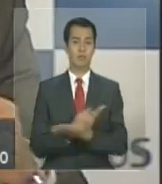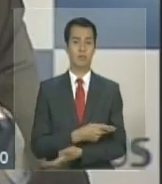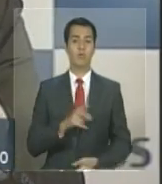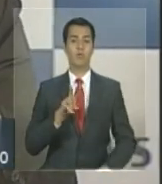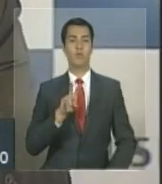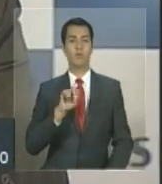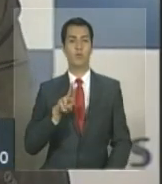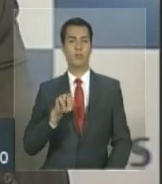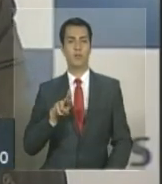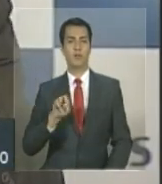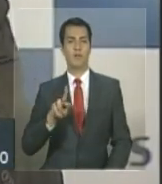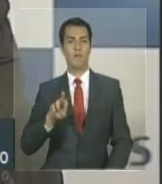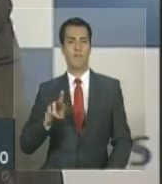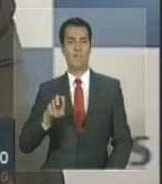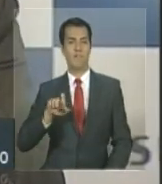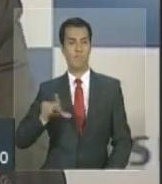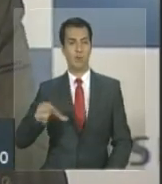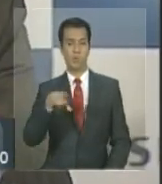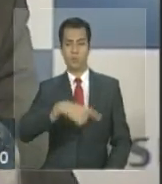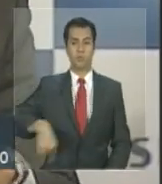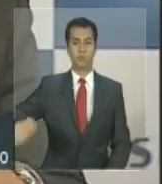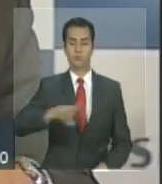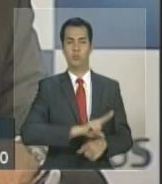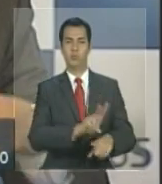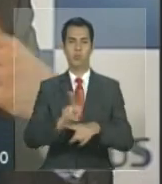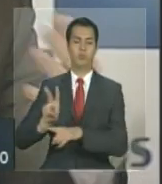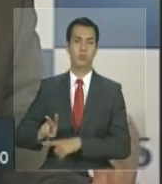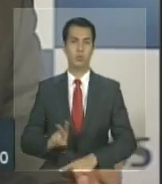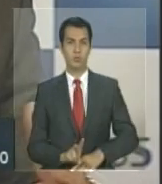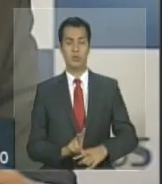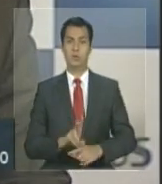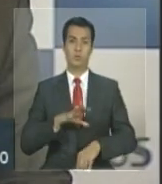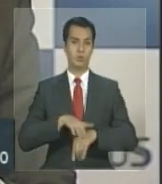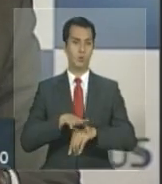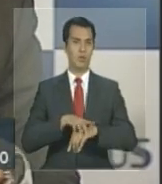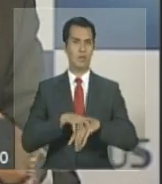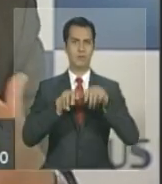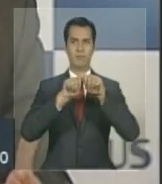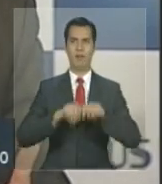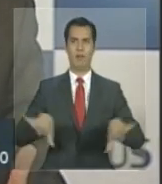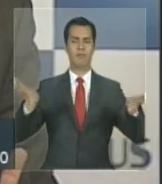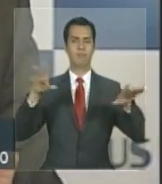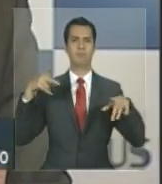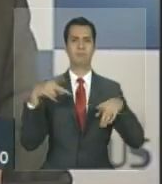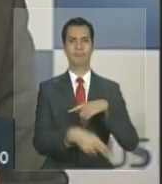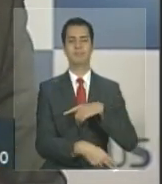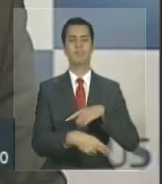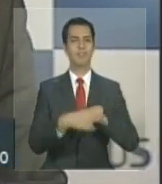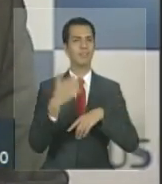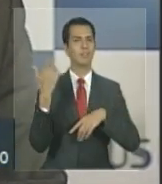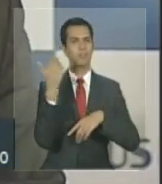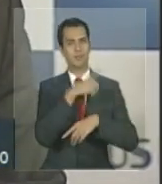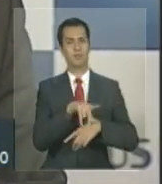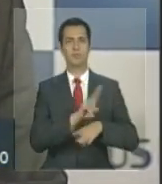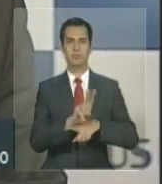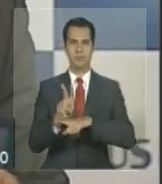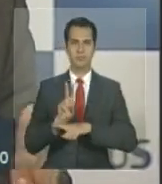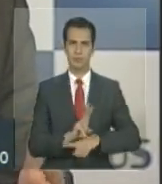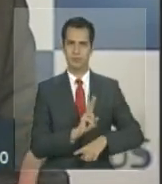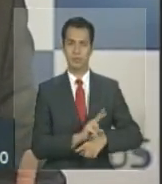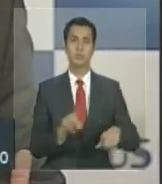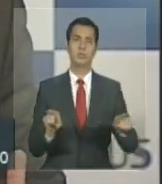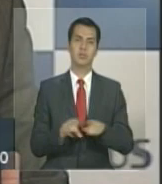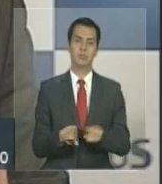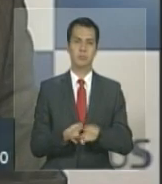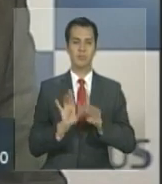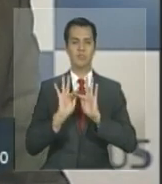você quebra a cadeia de transmissão e, com isso, protege a todos, os familiares que vivem com quem está